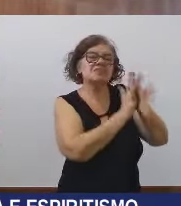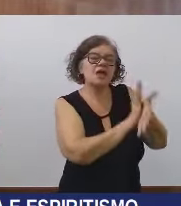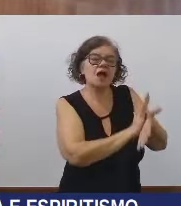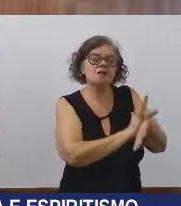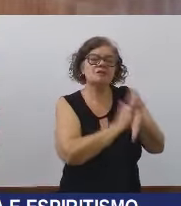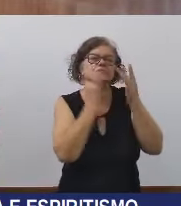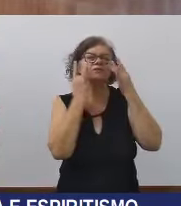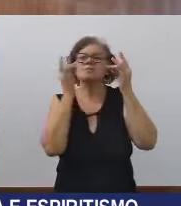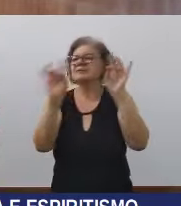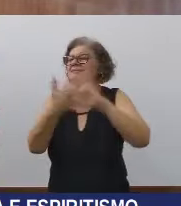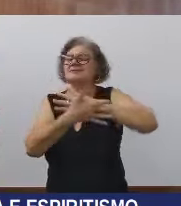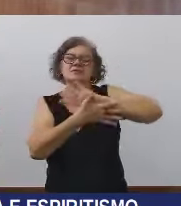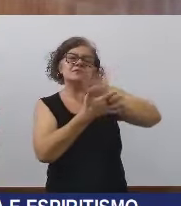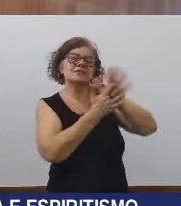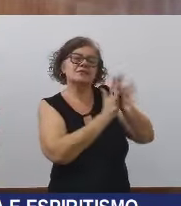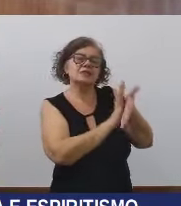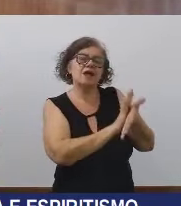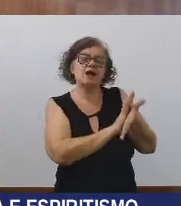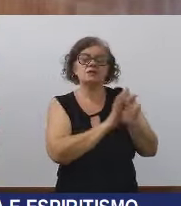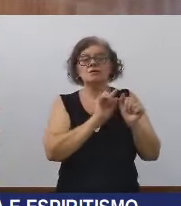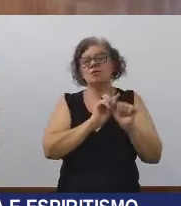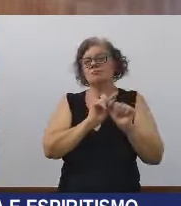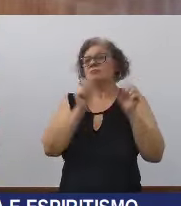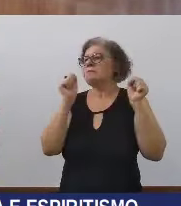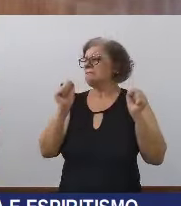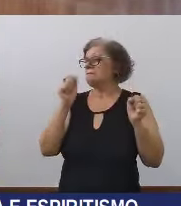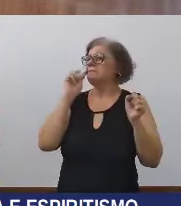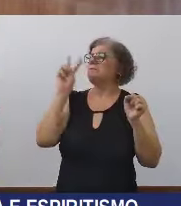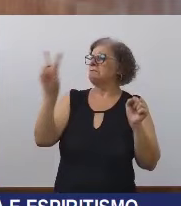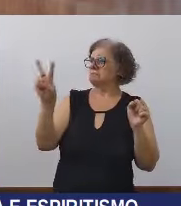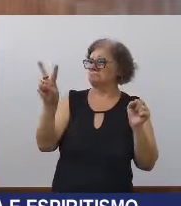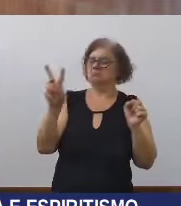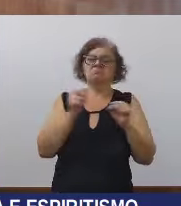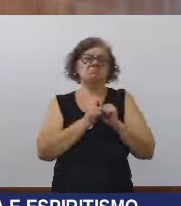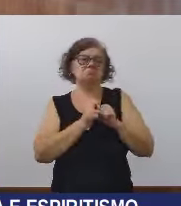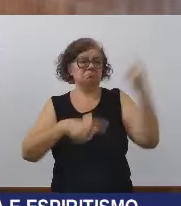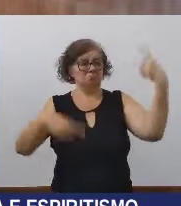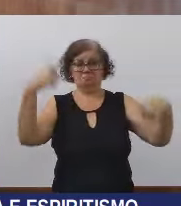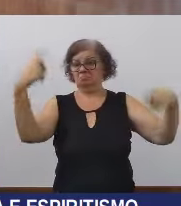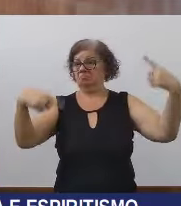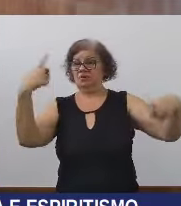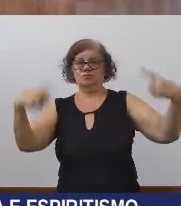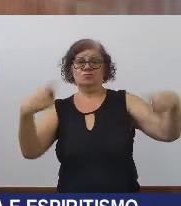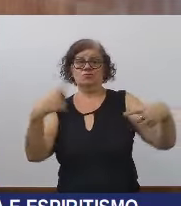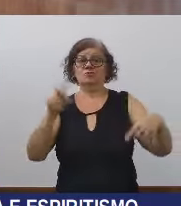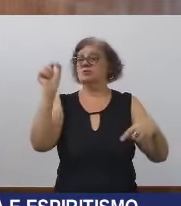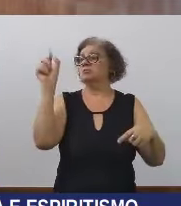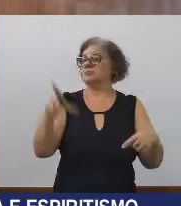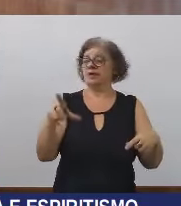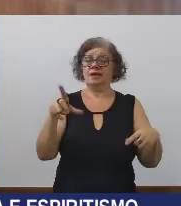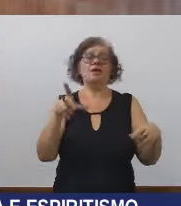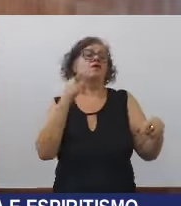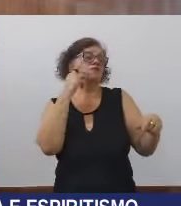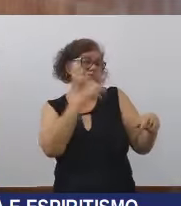E desta sorte, pouco podem dizer ou contribuir no debate.